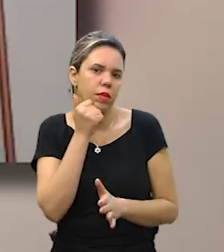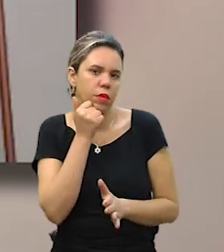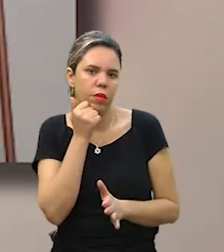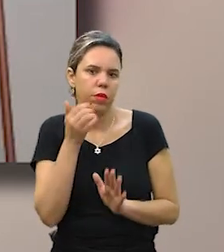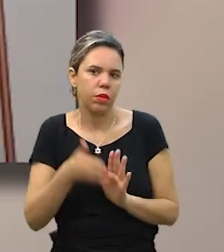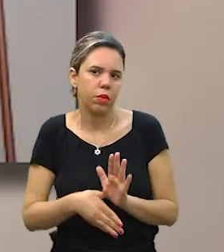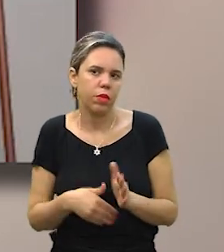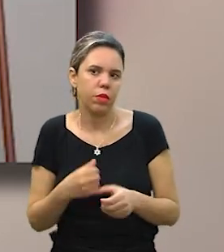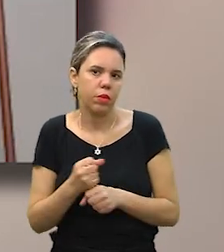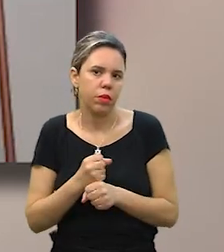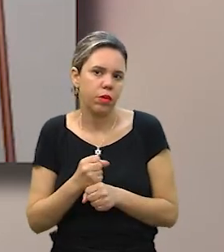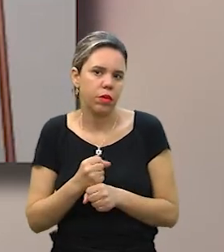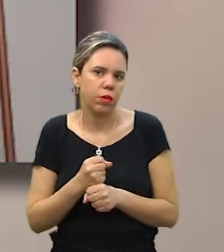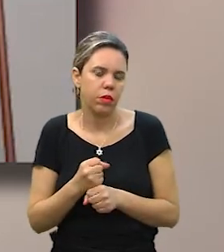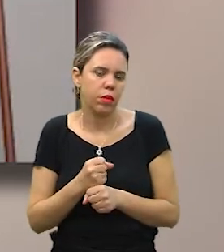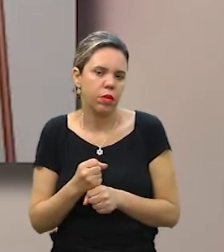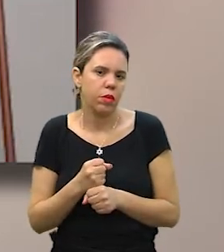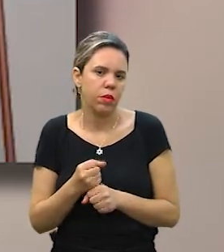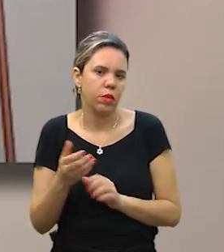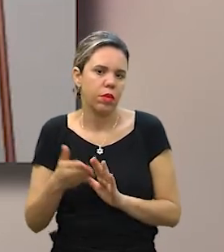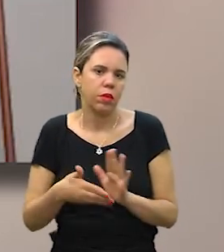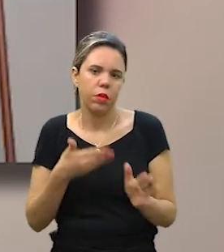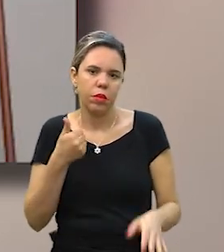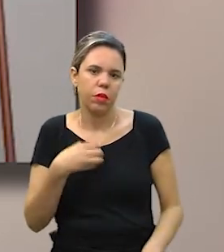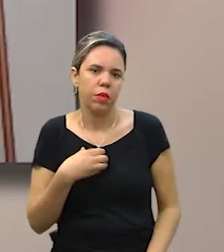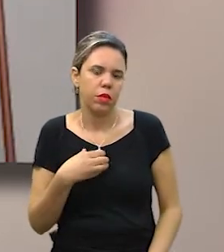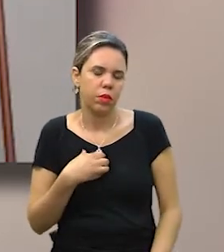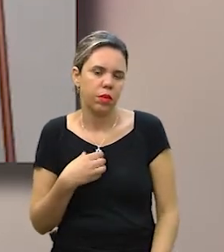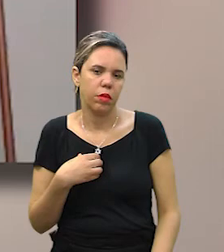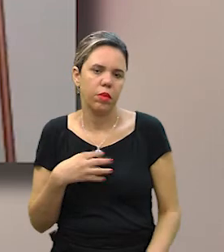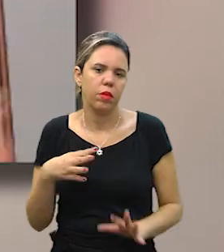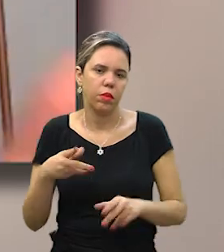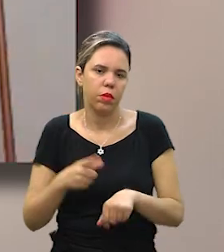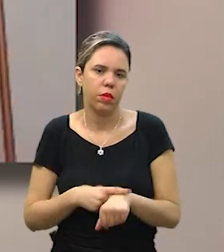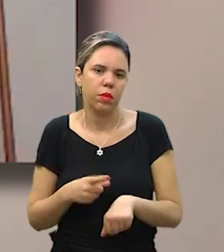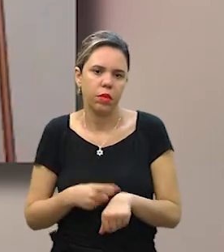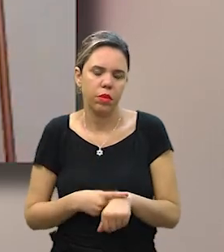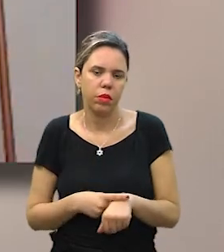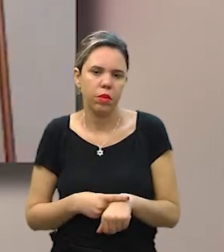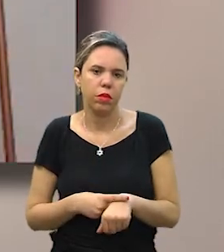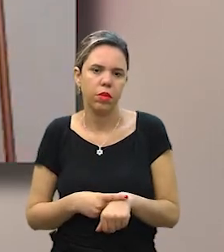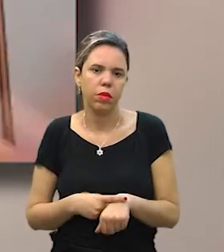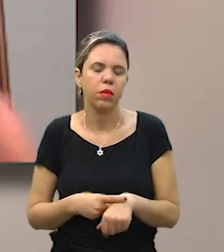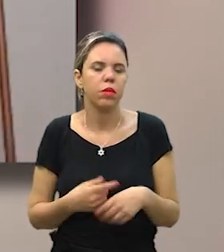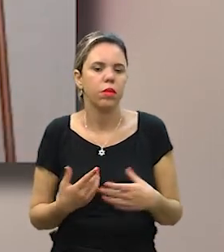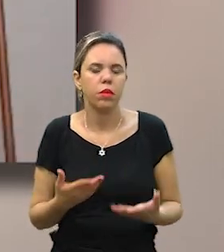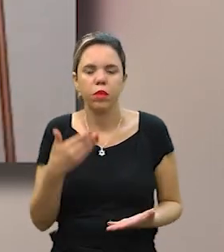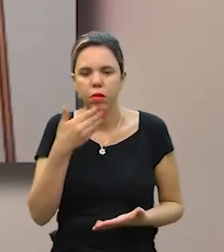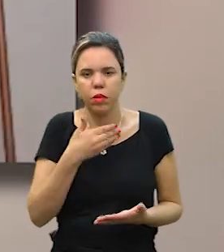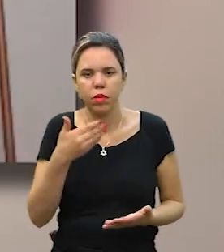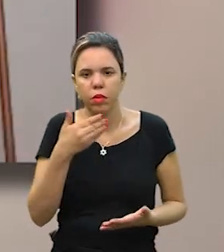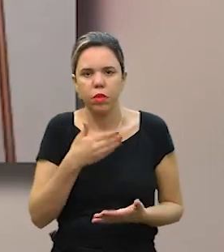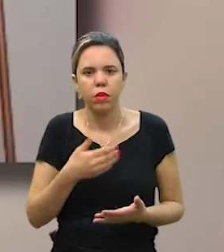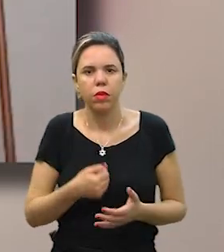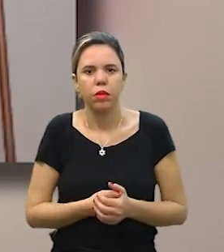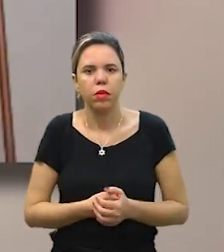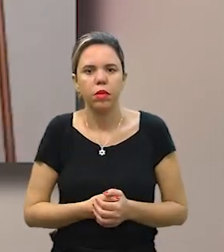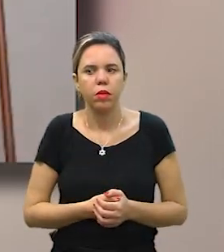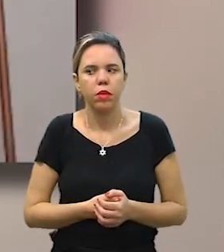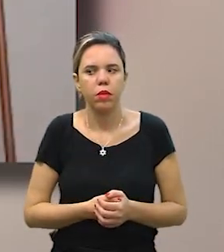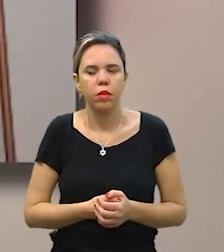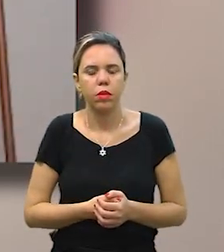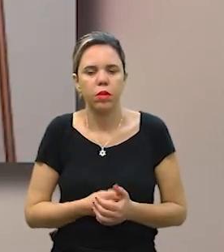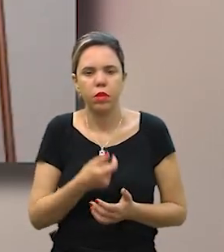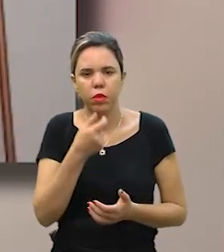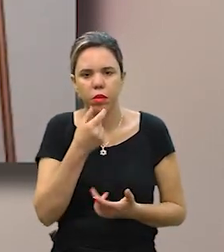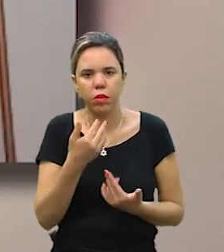enfim, de anos que provam que essa é a melhor forma. Tudo tem seu momento. Então vai ter um momento do doce, vai ter um